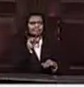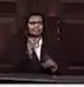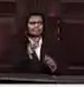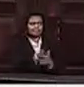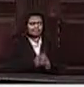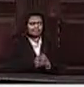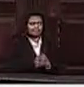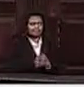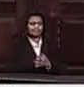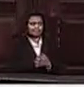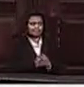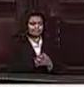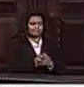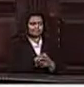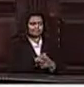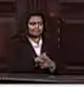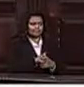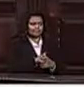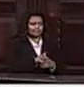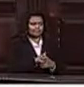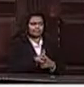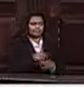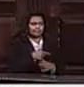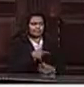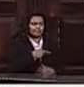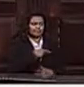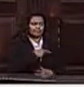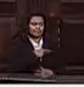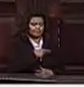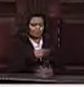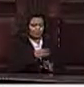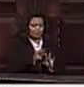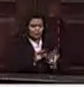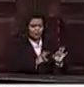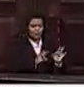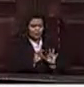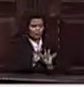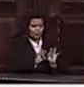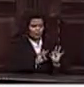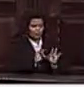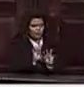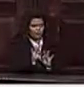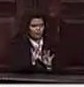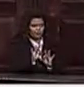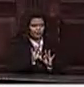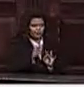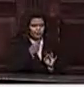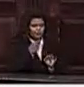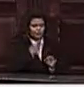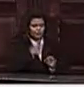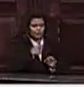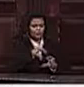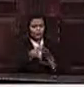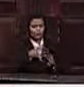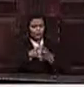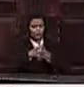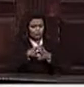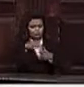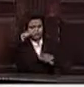grande organização que está sendo feita pelo governo federal, num primeiro momento nas comunidades do